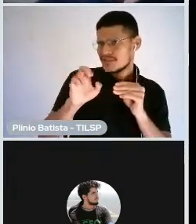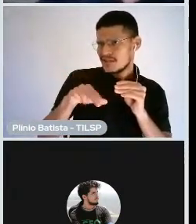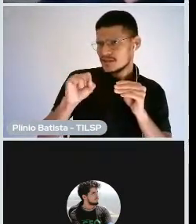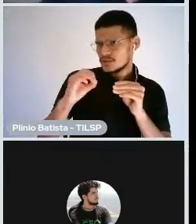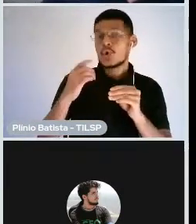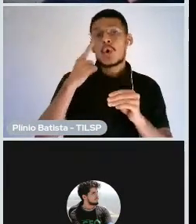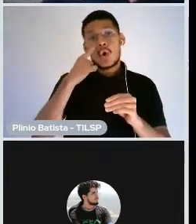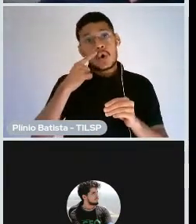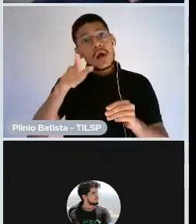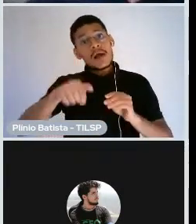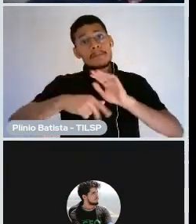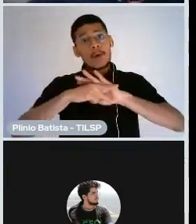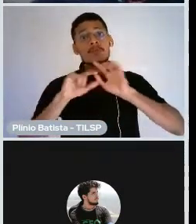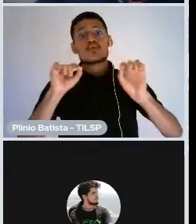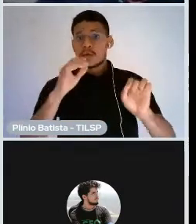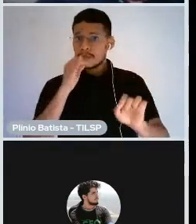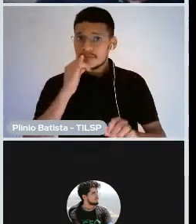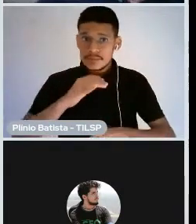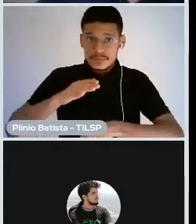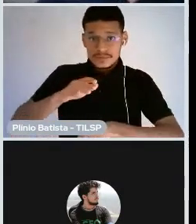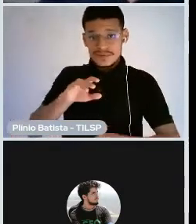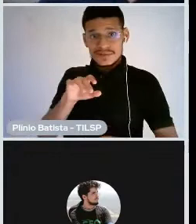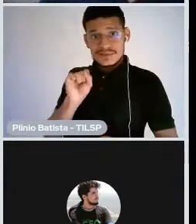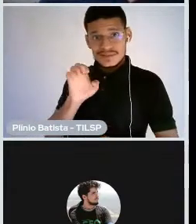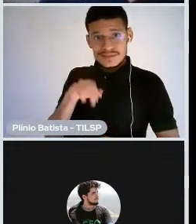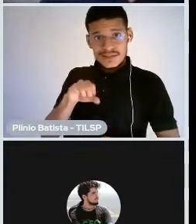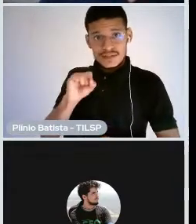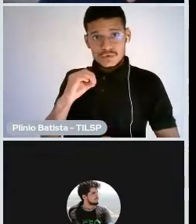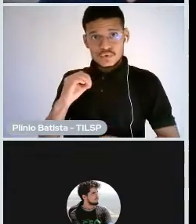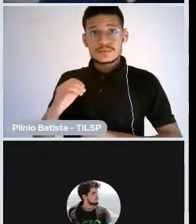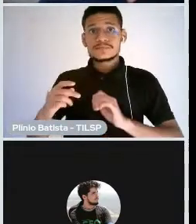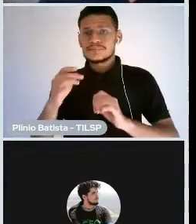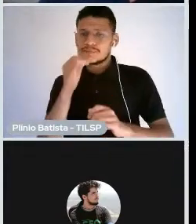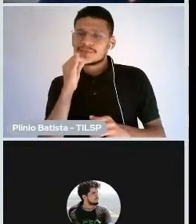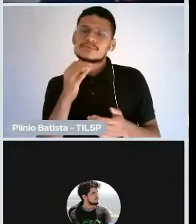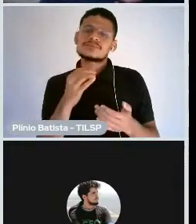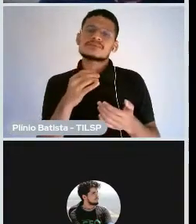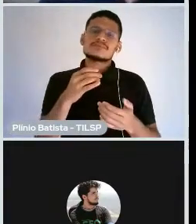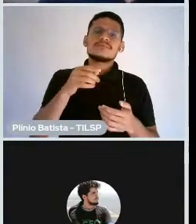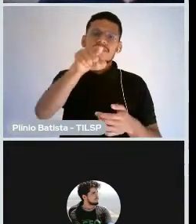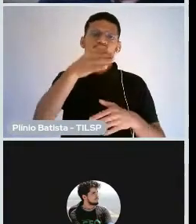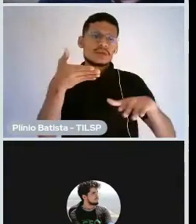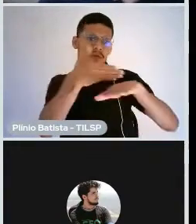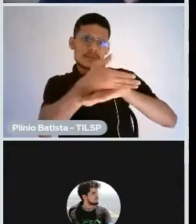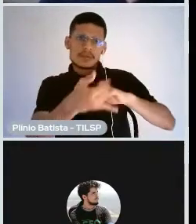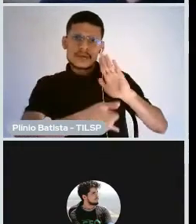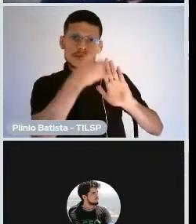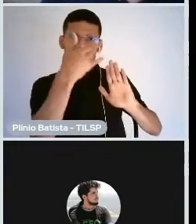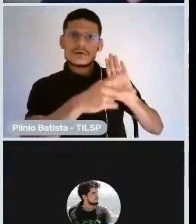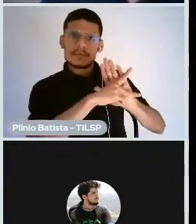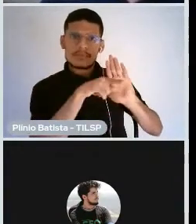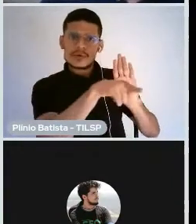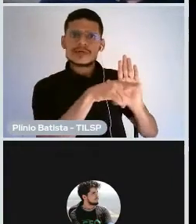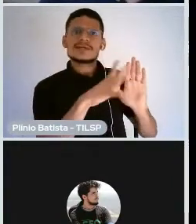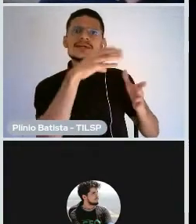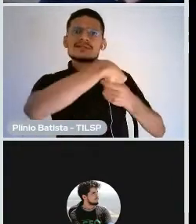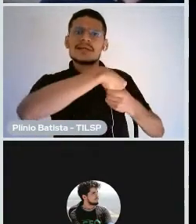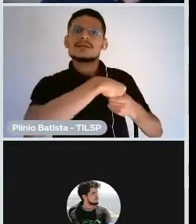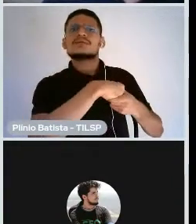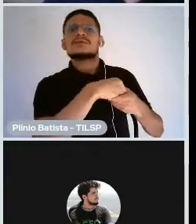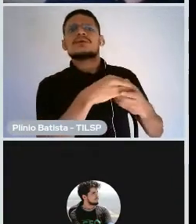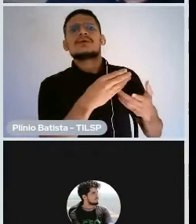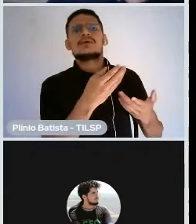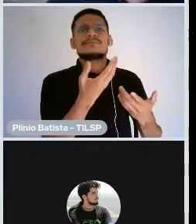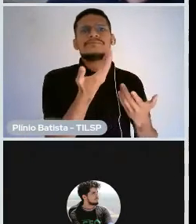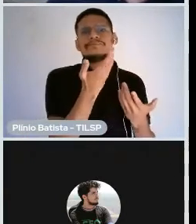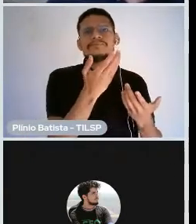bastante também nas questões que quando você se inscreve no IFPE, no Enem, ele pergunta quantas televisões você tem, quantas geladeiras você tem em casa, justamente